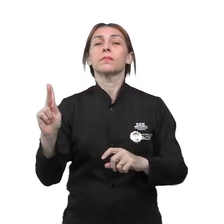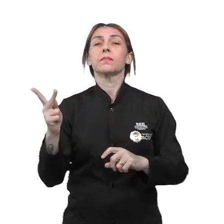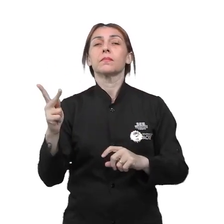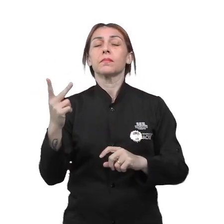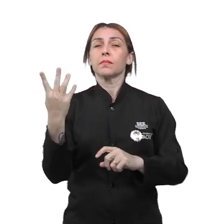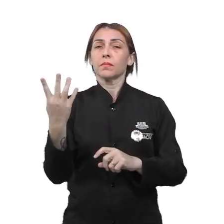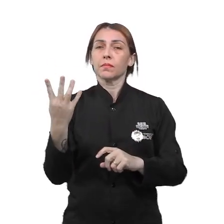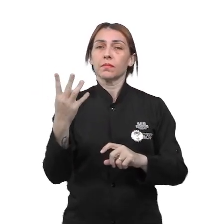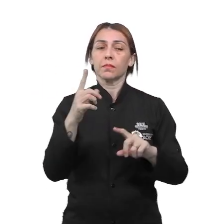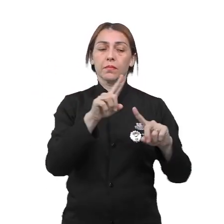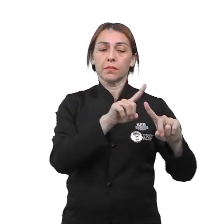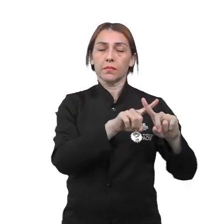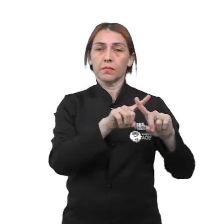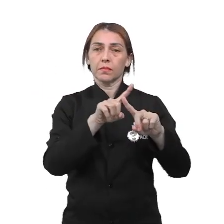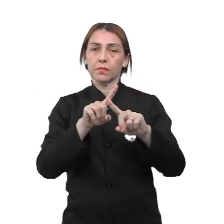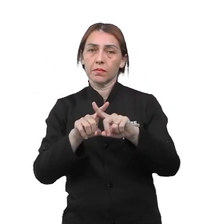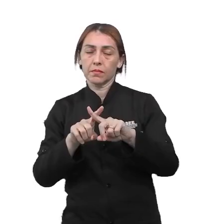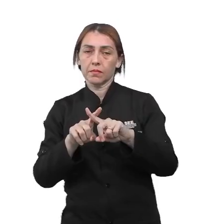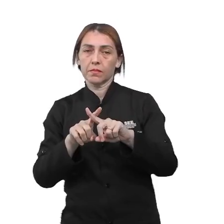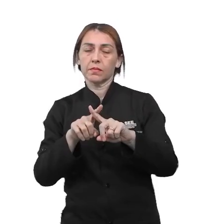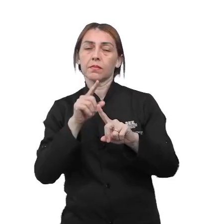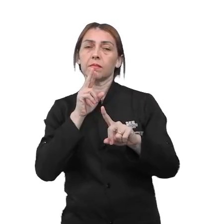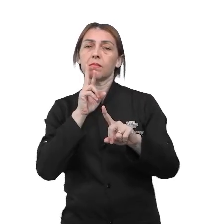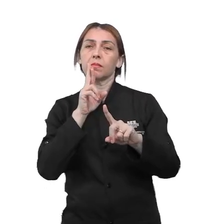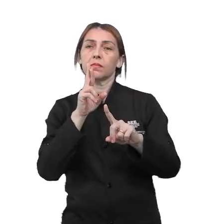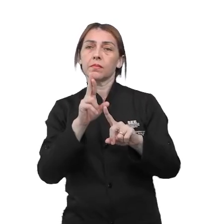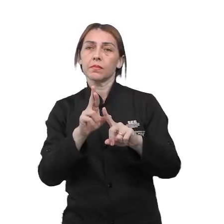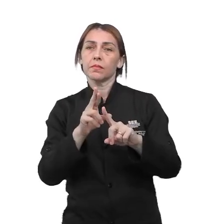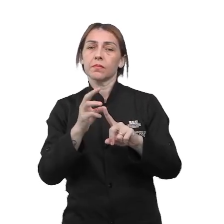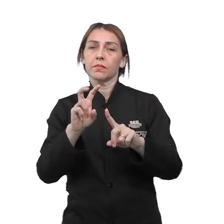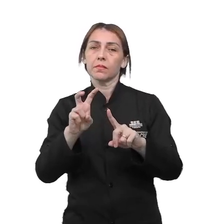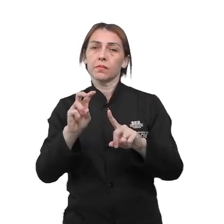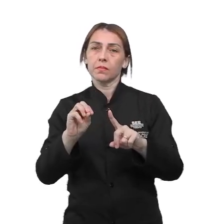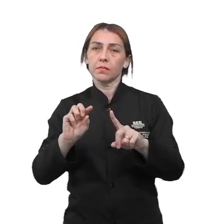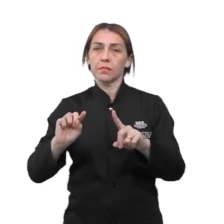4. Multiplica todo mundo e eu vou chegar num valor de